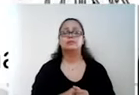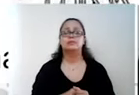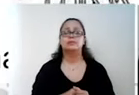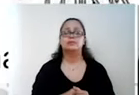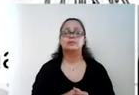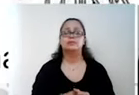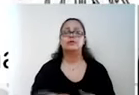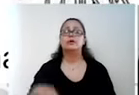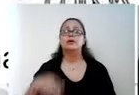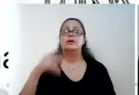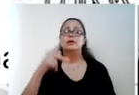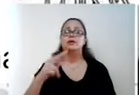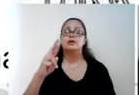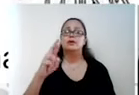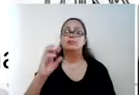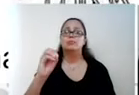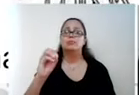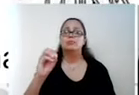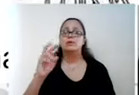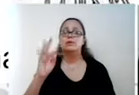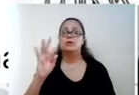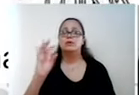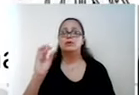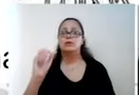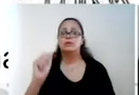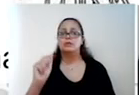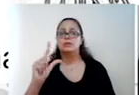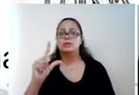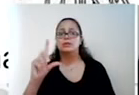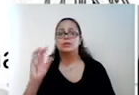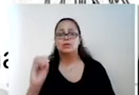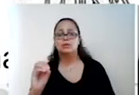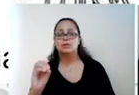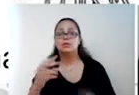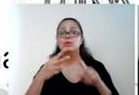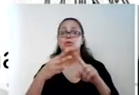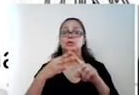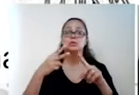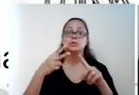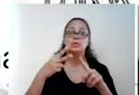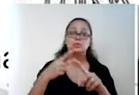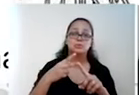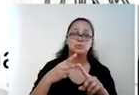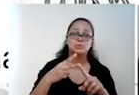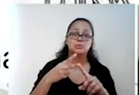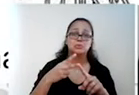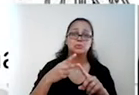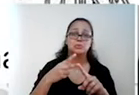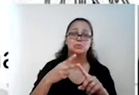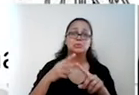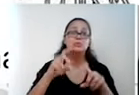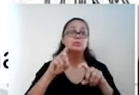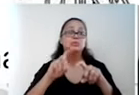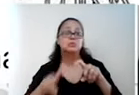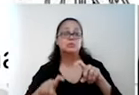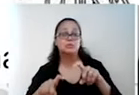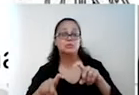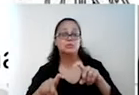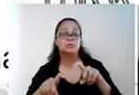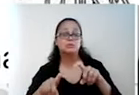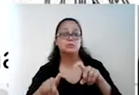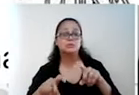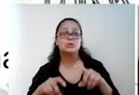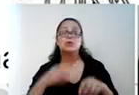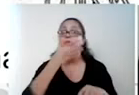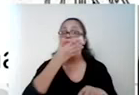estrutura hermafrodita, ou seja, tem os dois órgãos sexuais, órgão sexual masculino e feminino. O